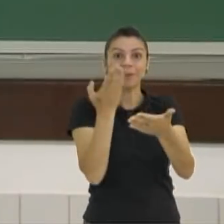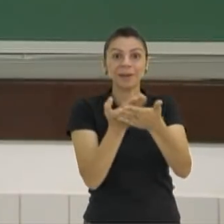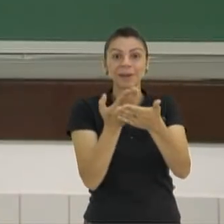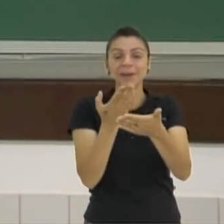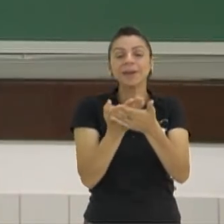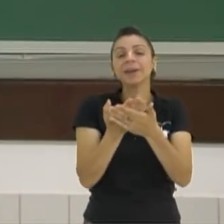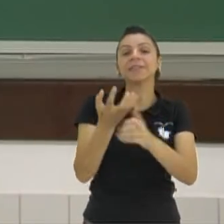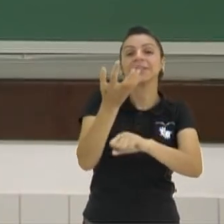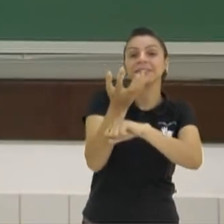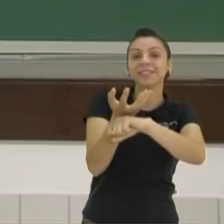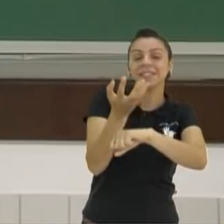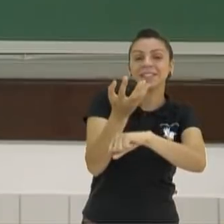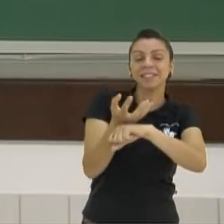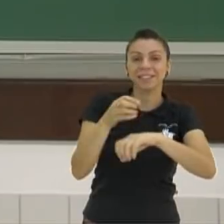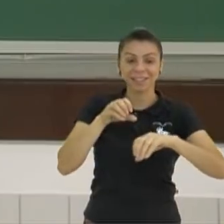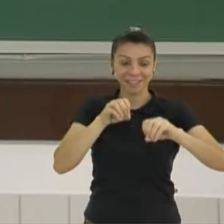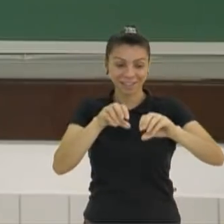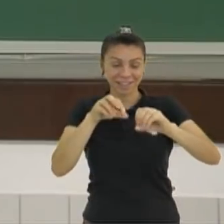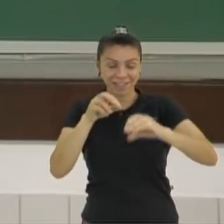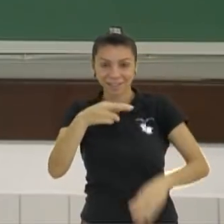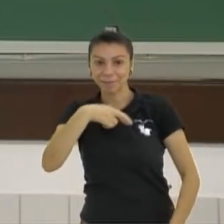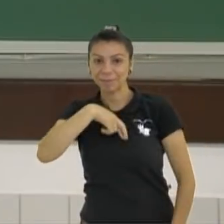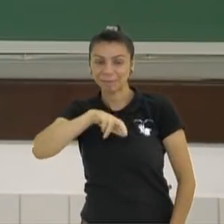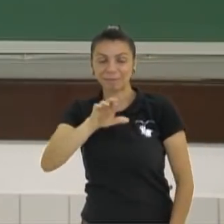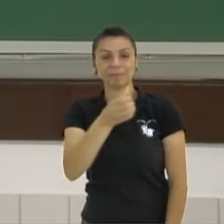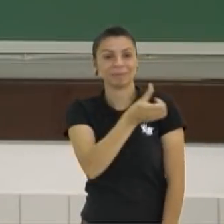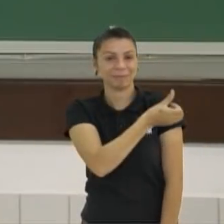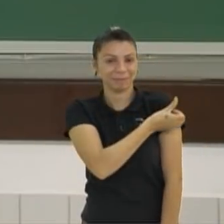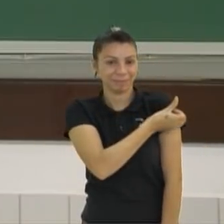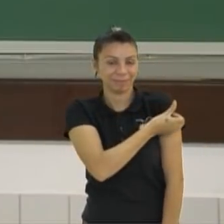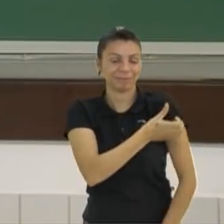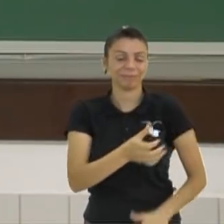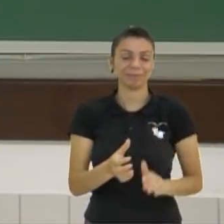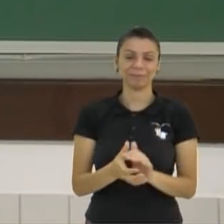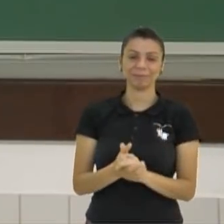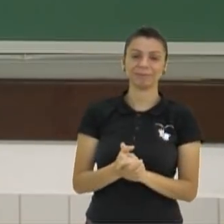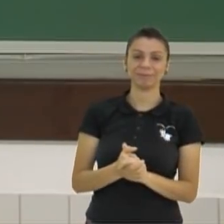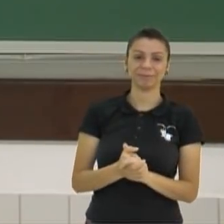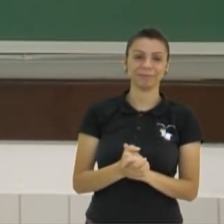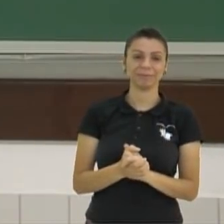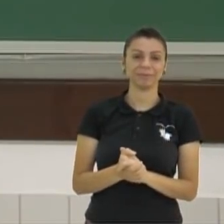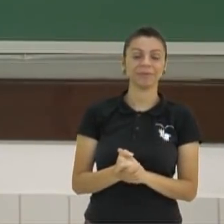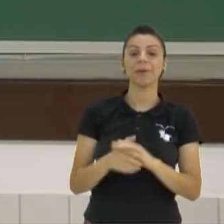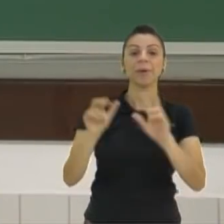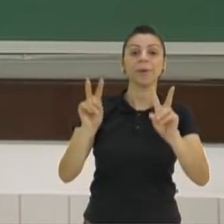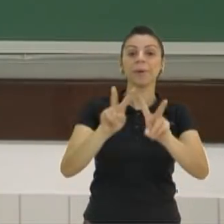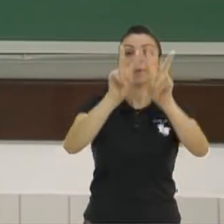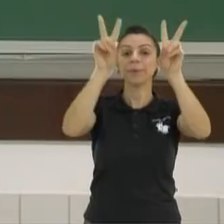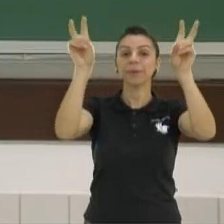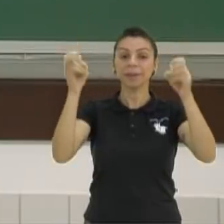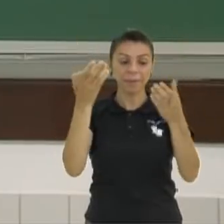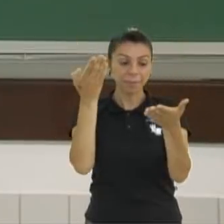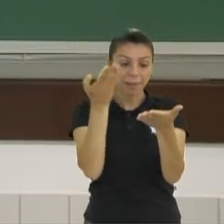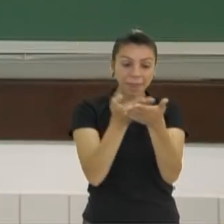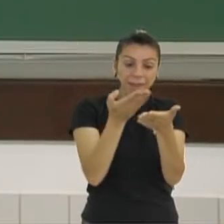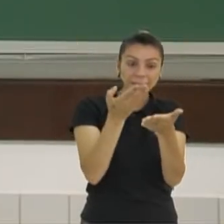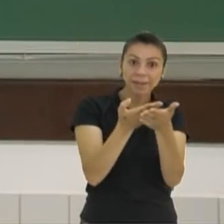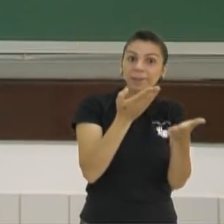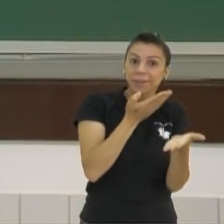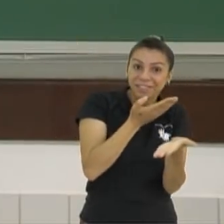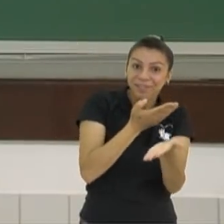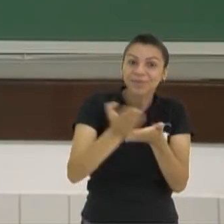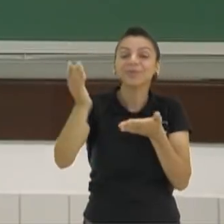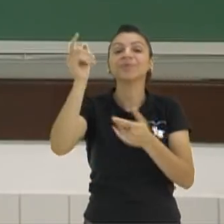ensino religioso para o 6º ano. O tema da nossa aula inicial, da nossa aula